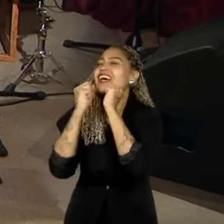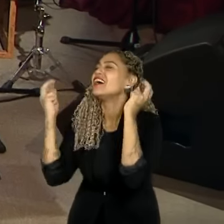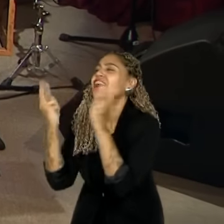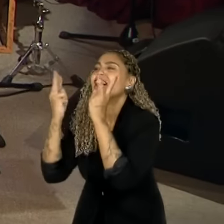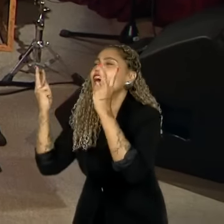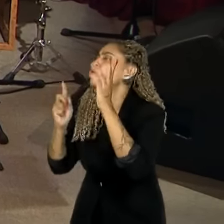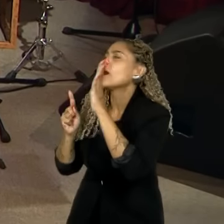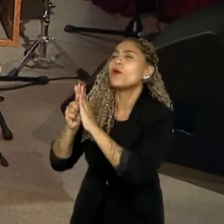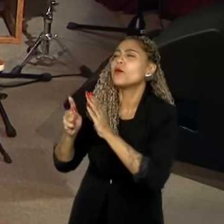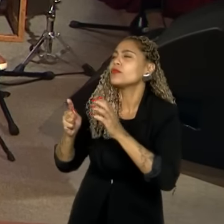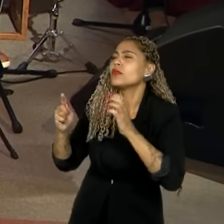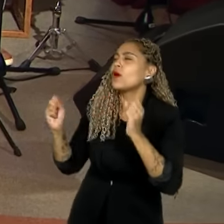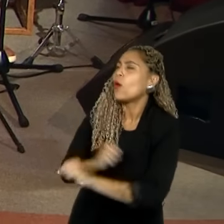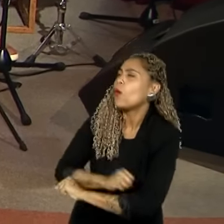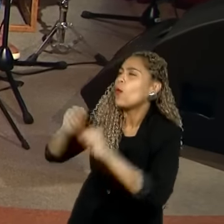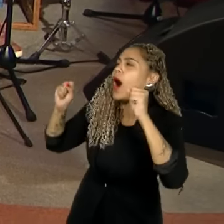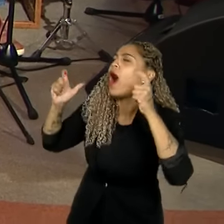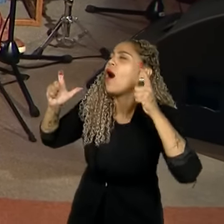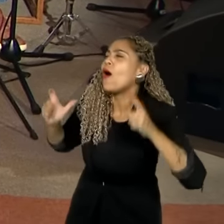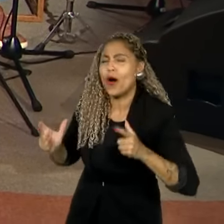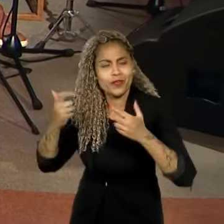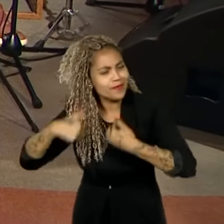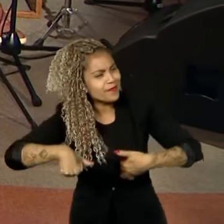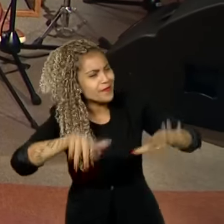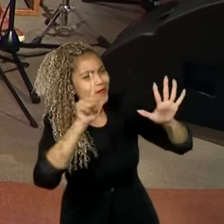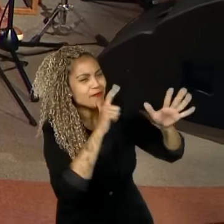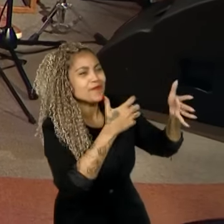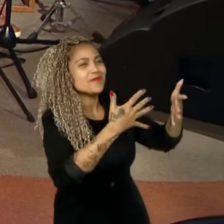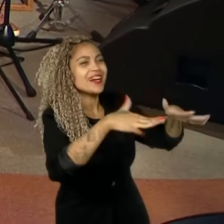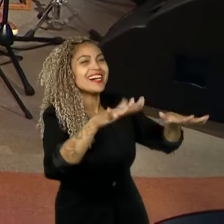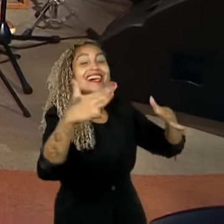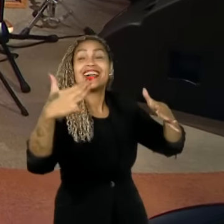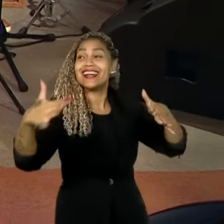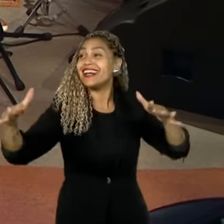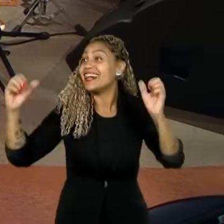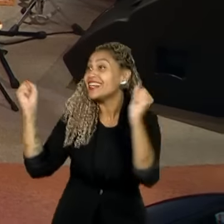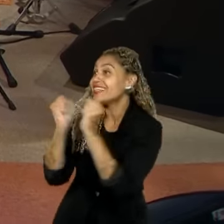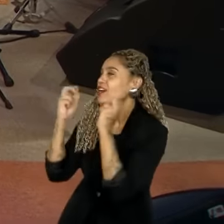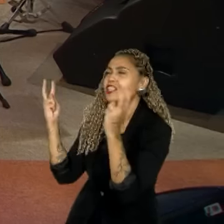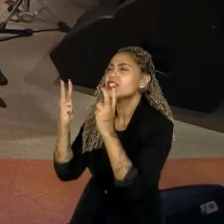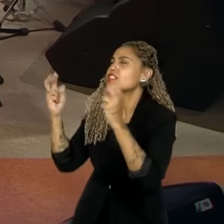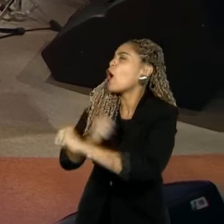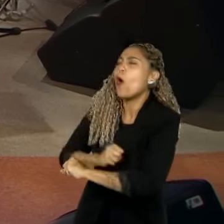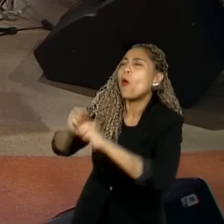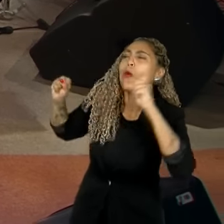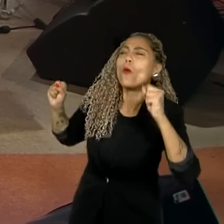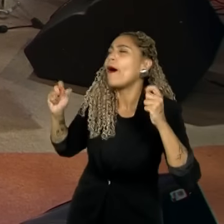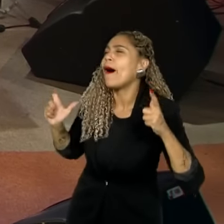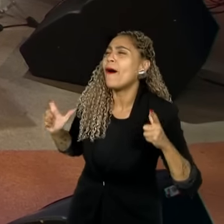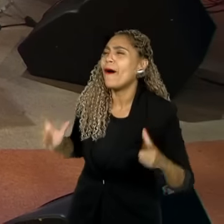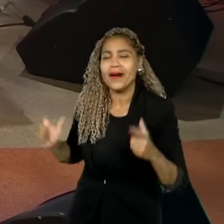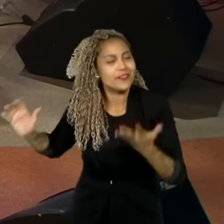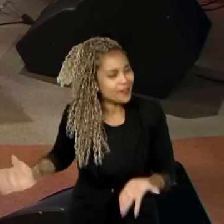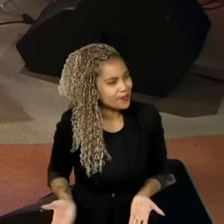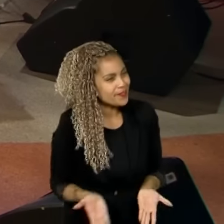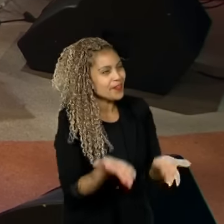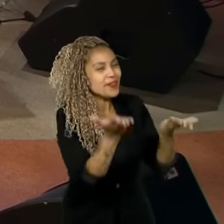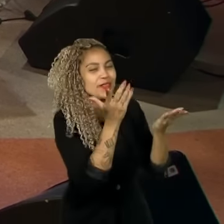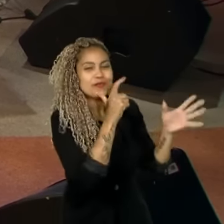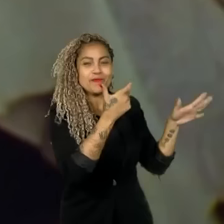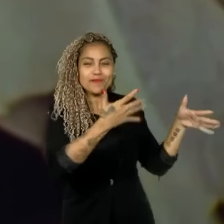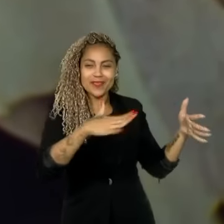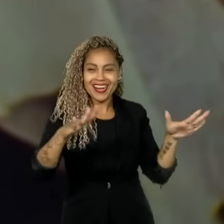Ogum? Foi pro mar. Iansã, cadê Ogum? Foi pro